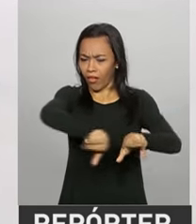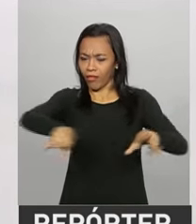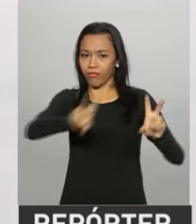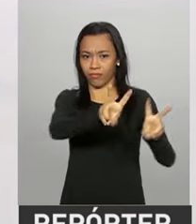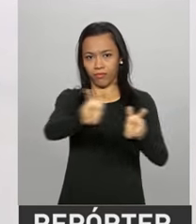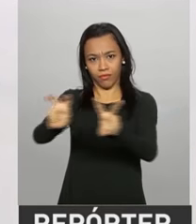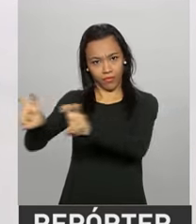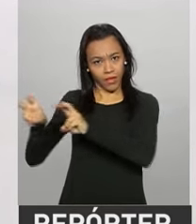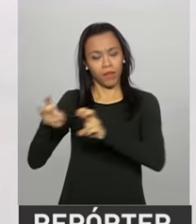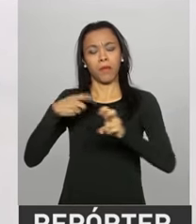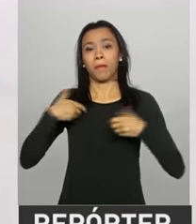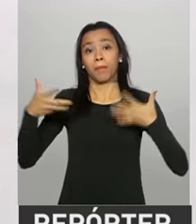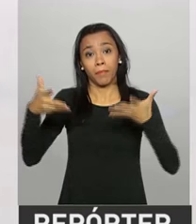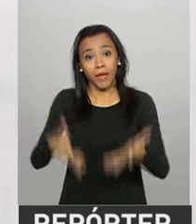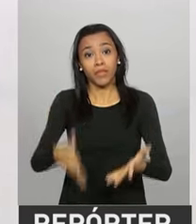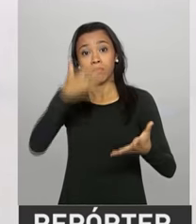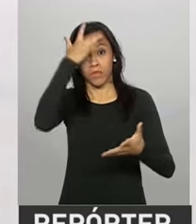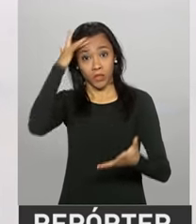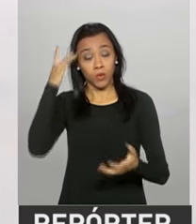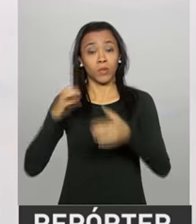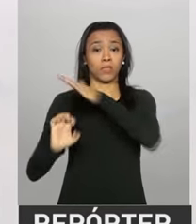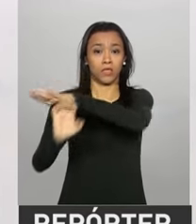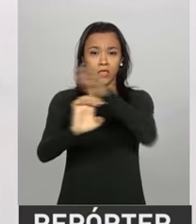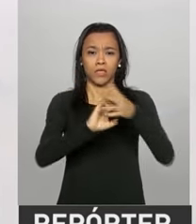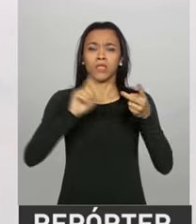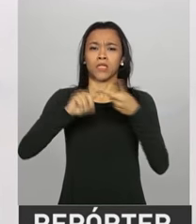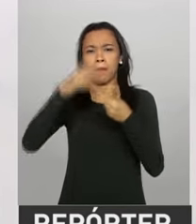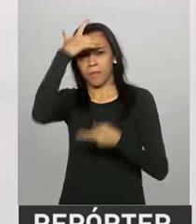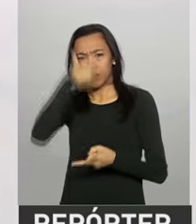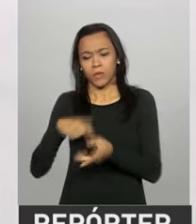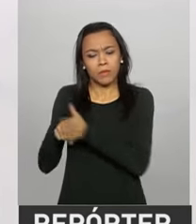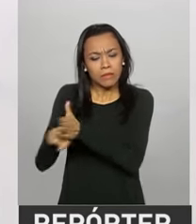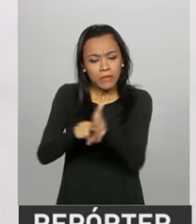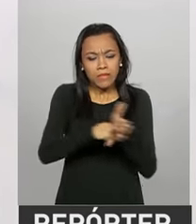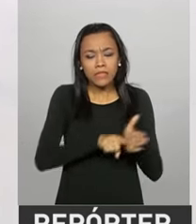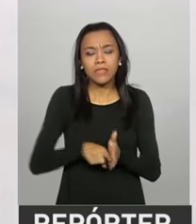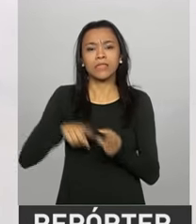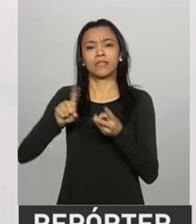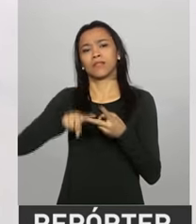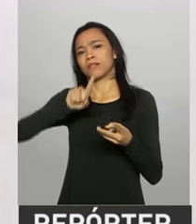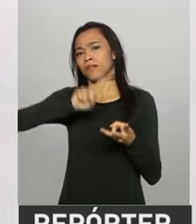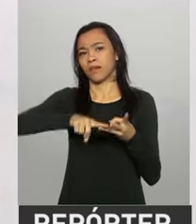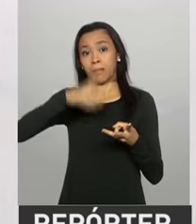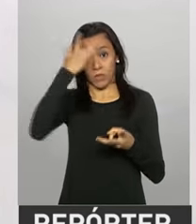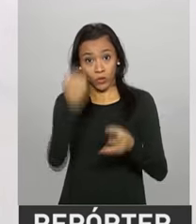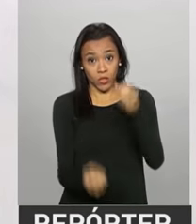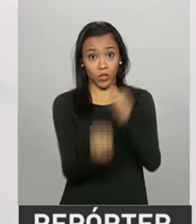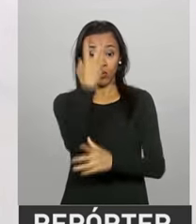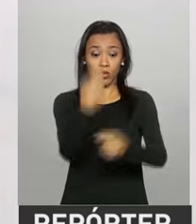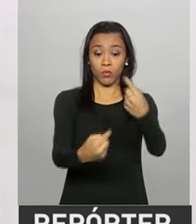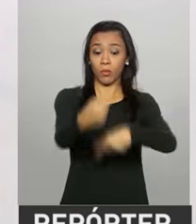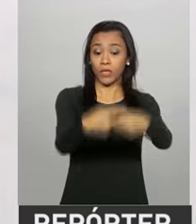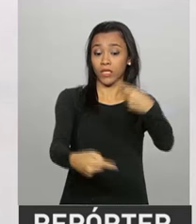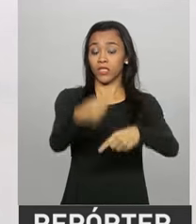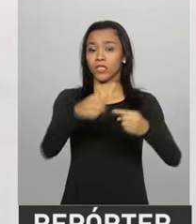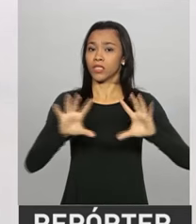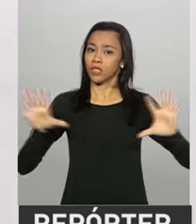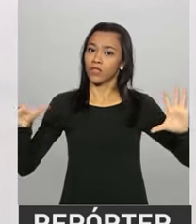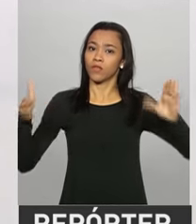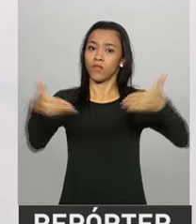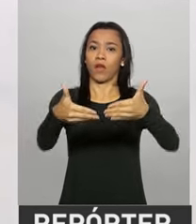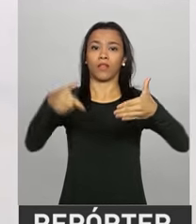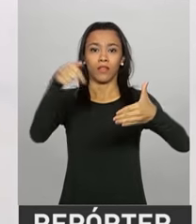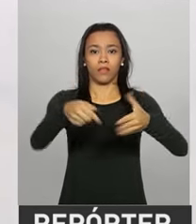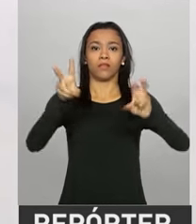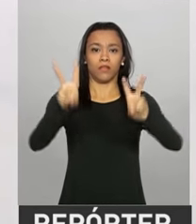dele produtores, fornecedores de insumo, pesquisadores, cientistas e formuladores de políticas públicas ligadas ao